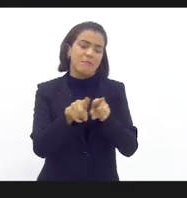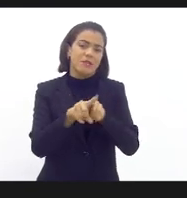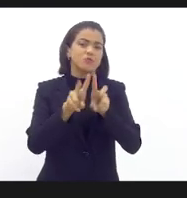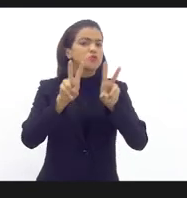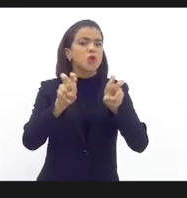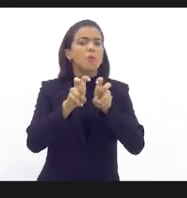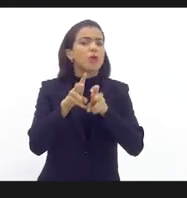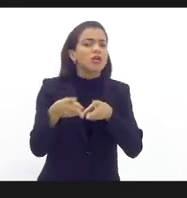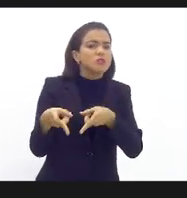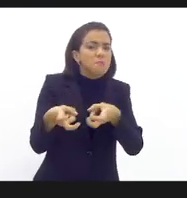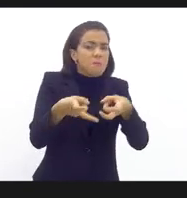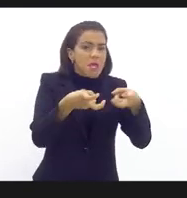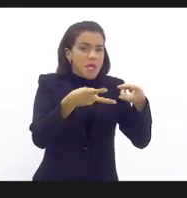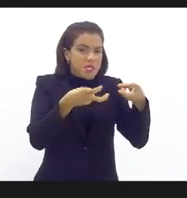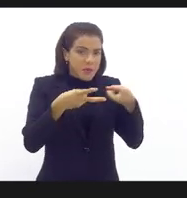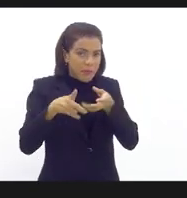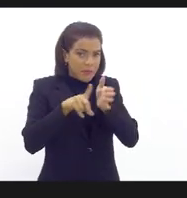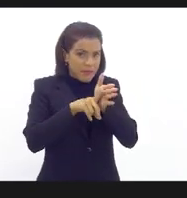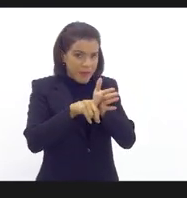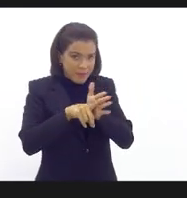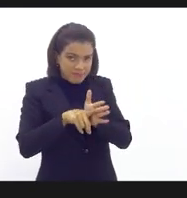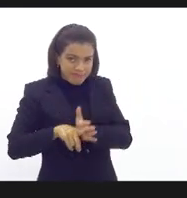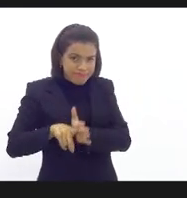dessa discussão.